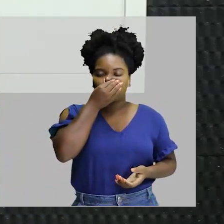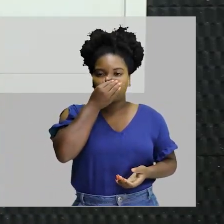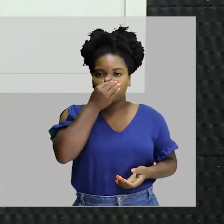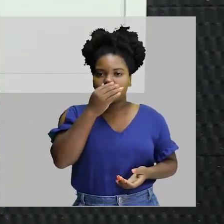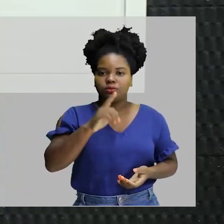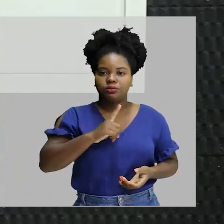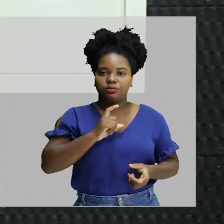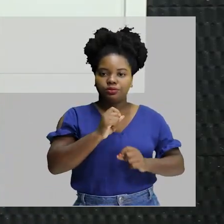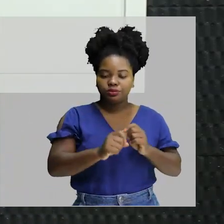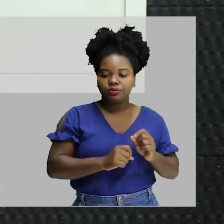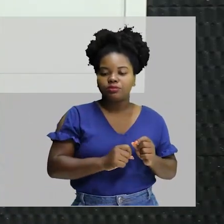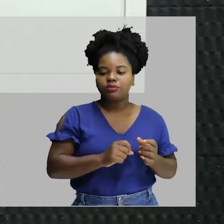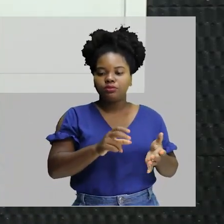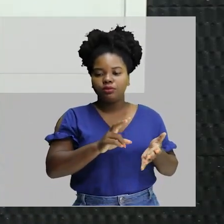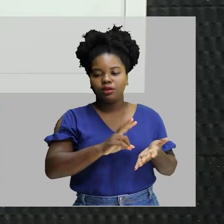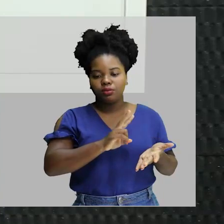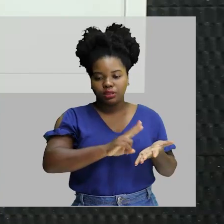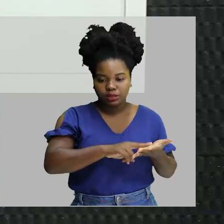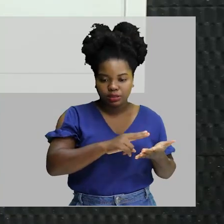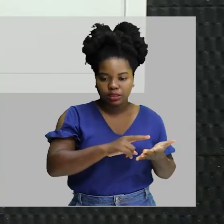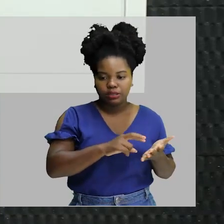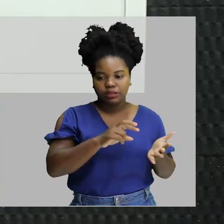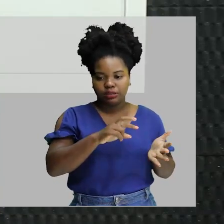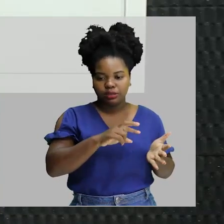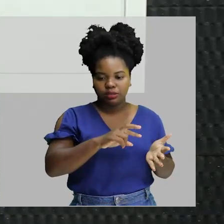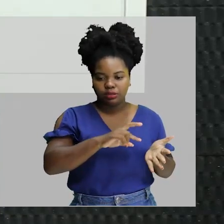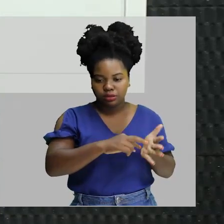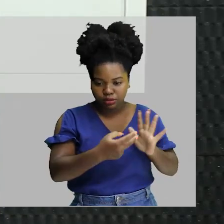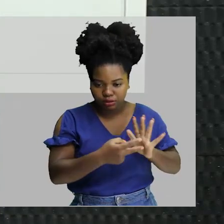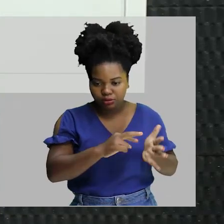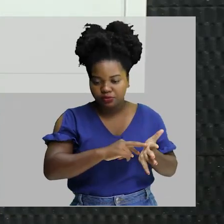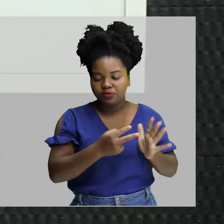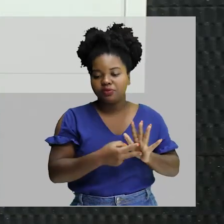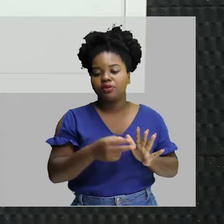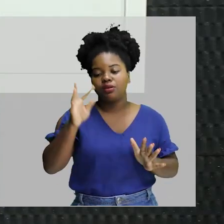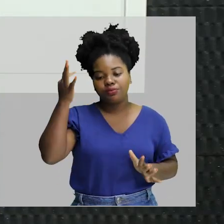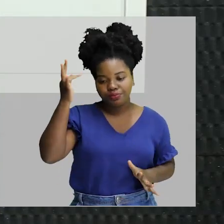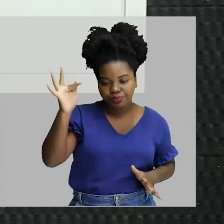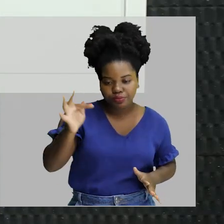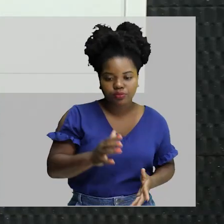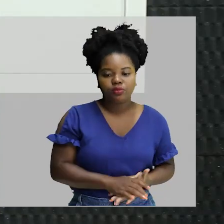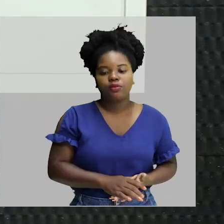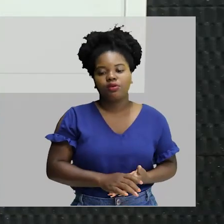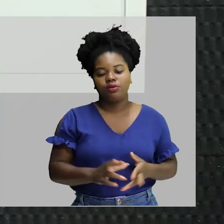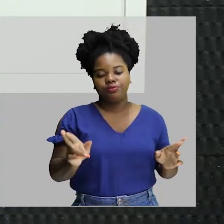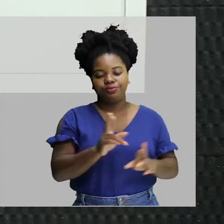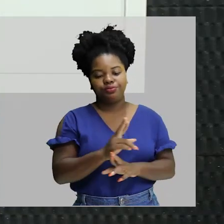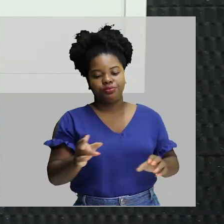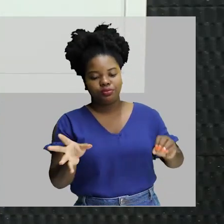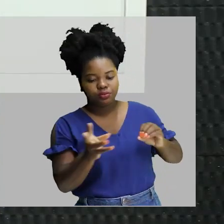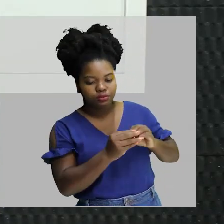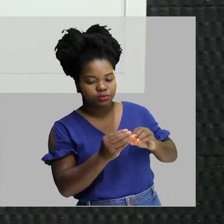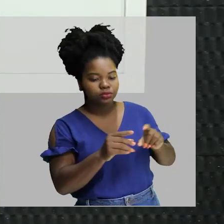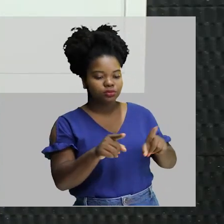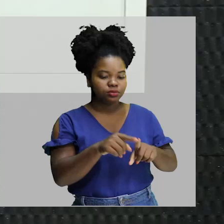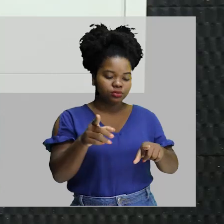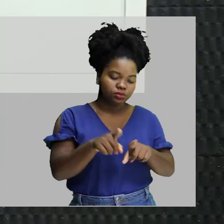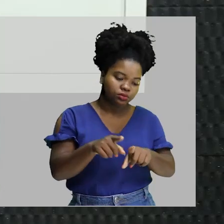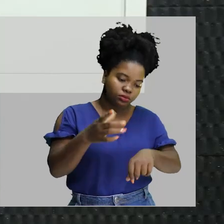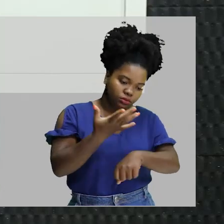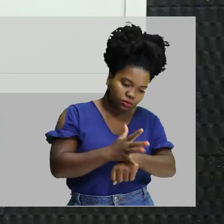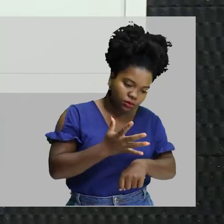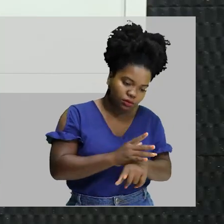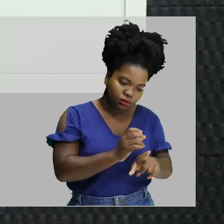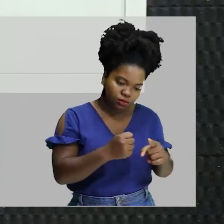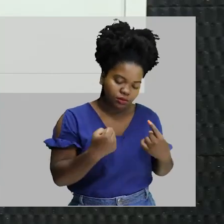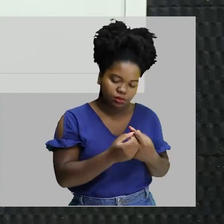essa interpretação filosófica do determinismo, em que essas relações de conhecimento e prática social, elas estão